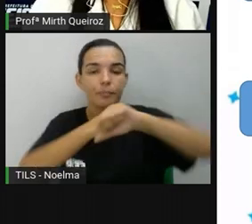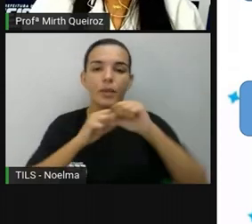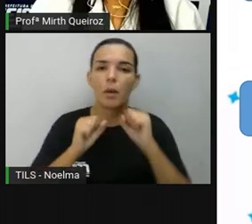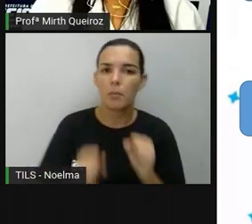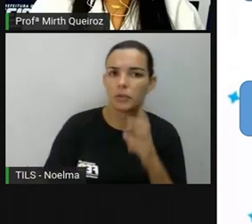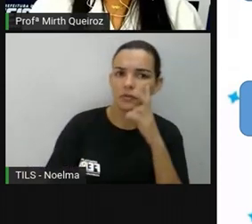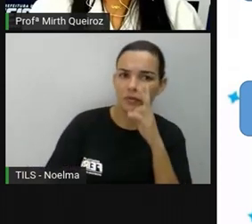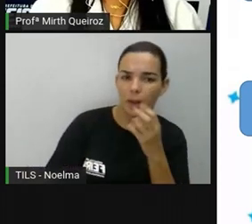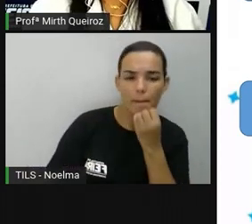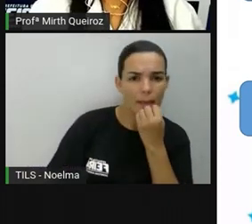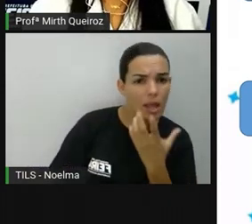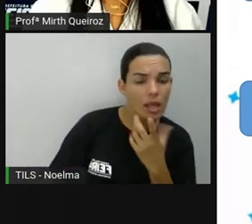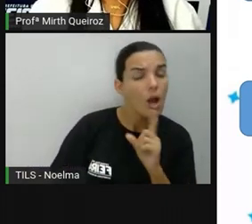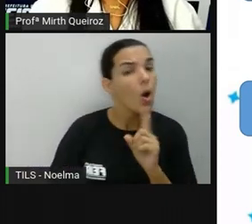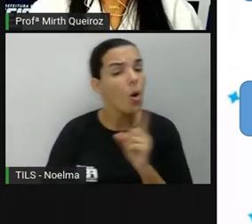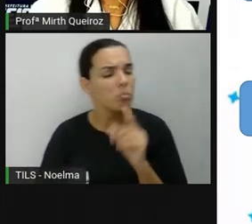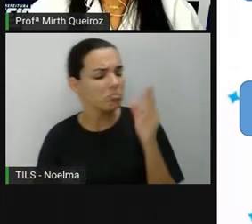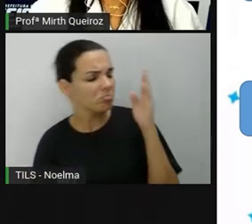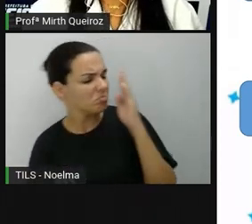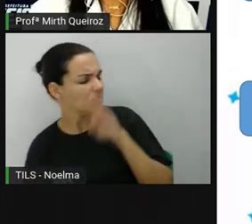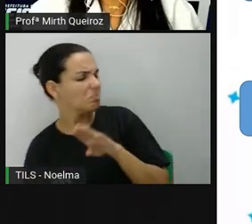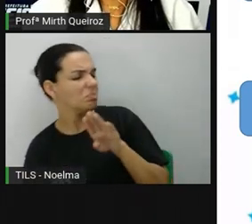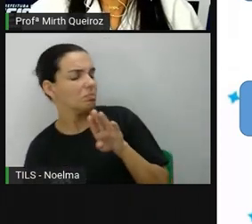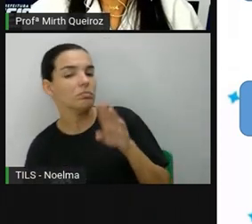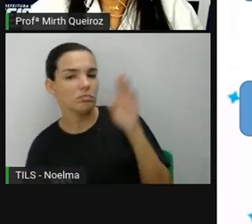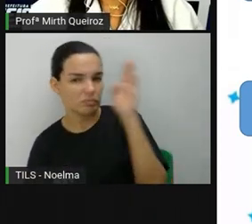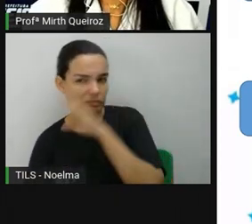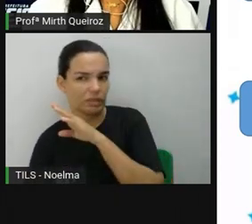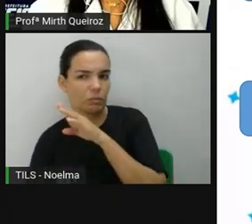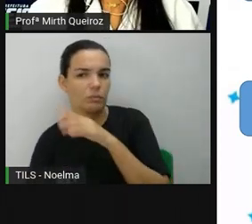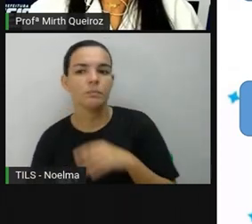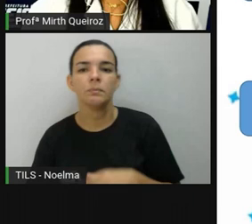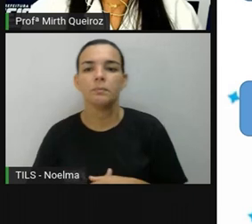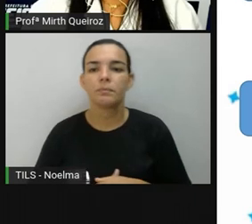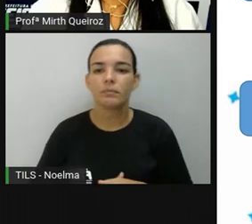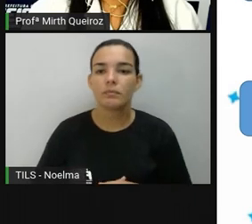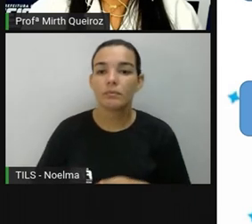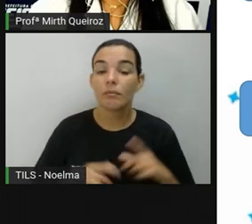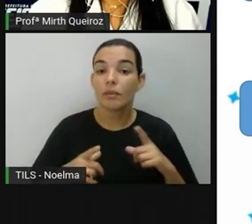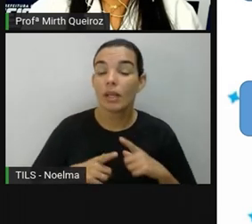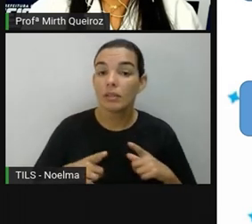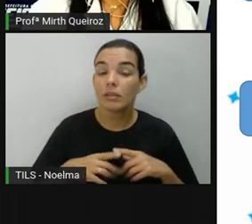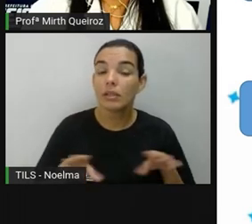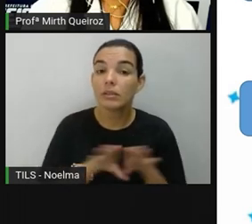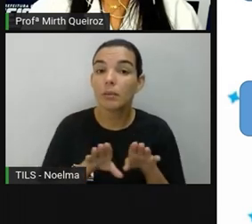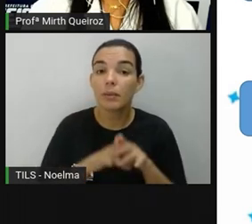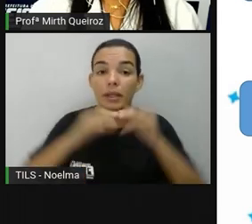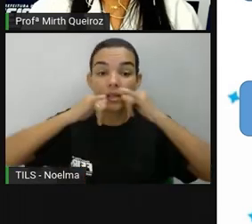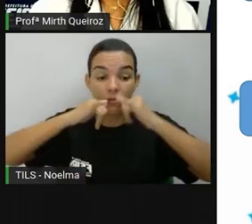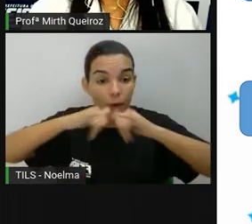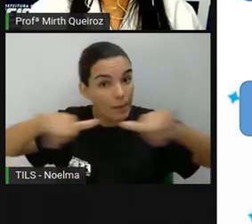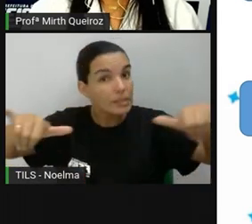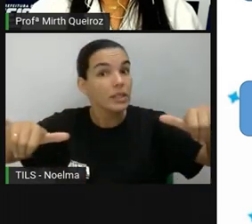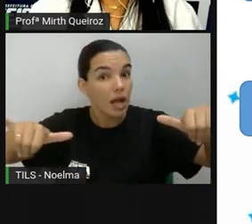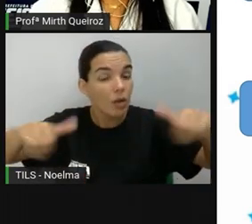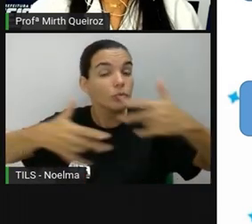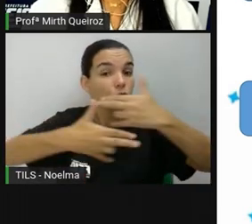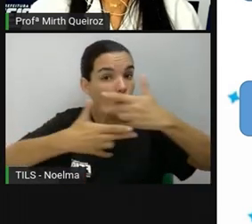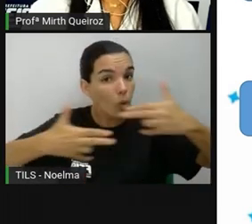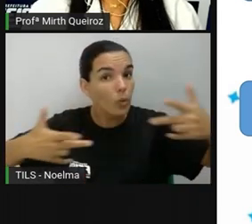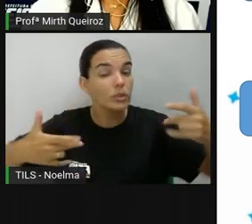ou muito mal visto, né? Então, vai interferir aí na nossa reputação. Essas redes sociais, elas vão oferecer para a gente também